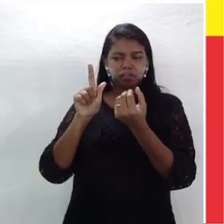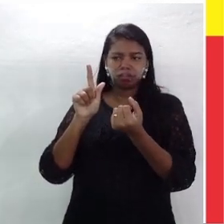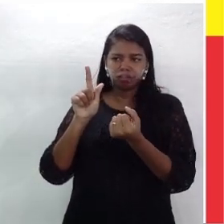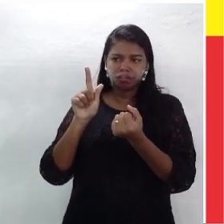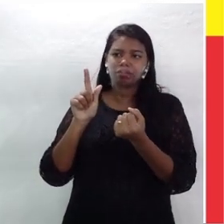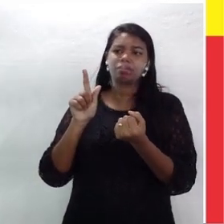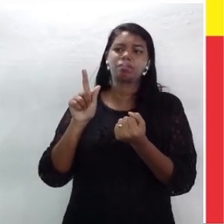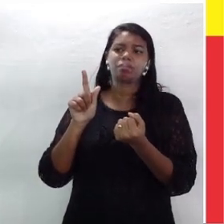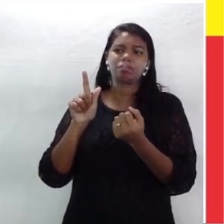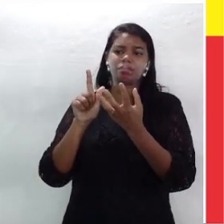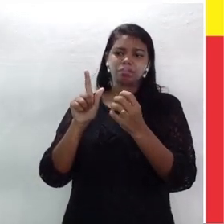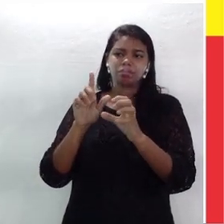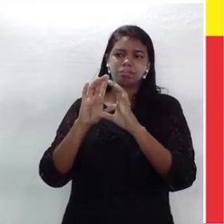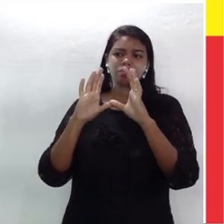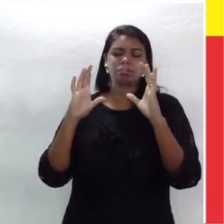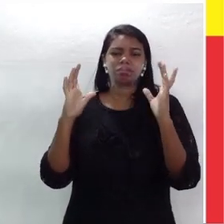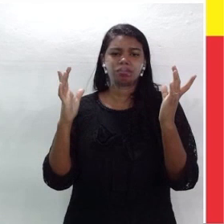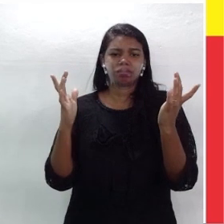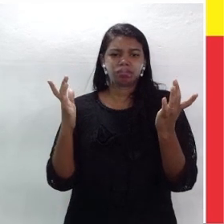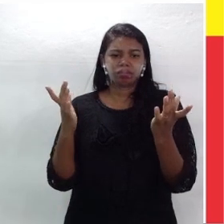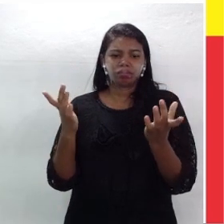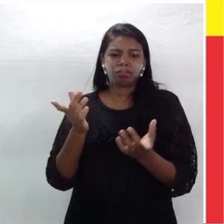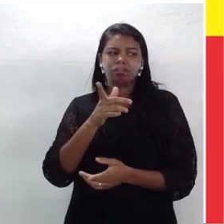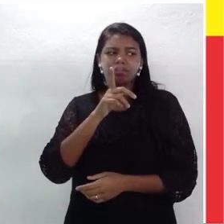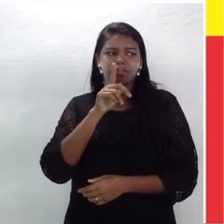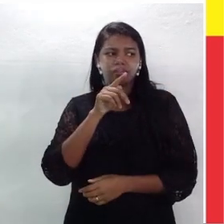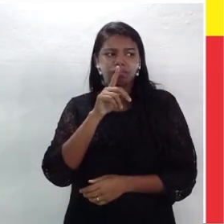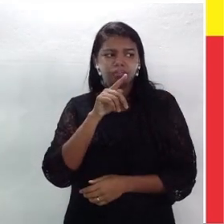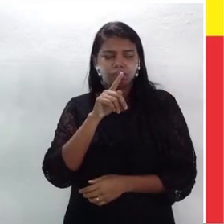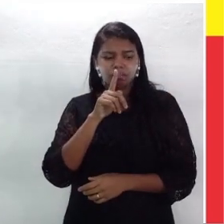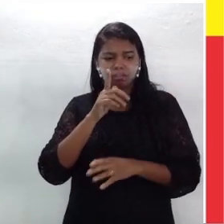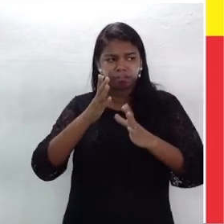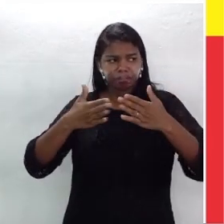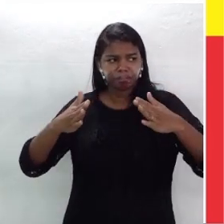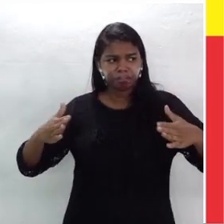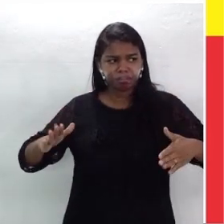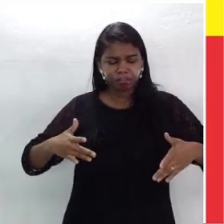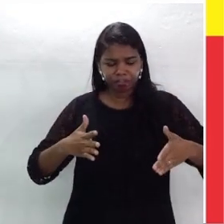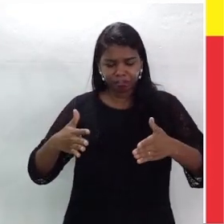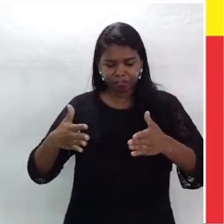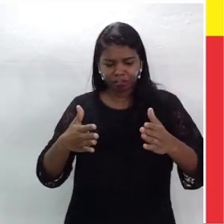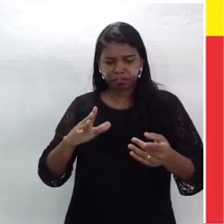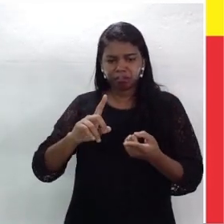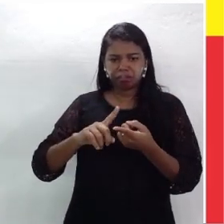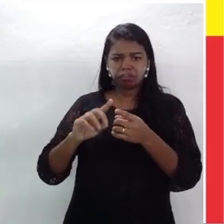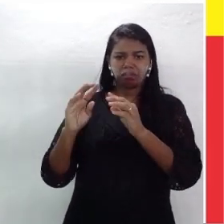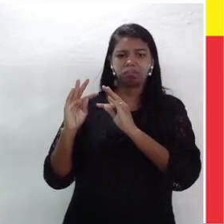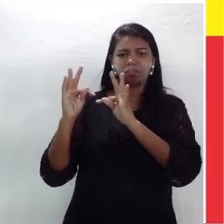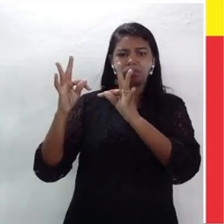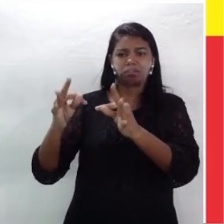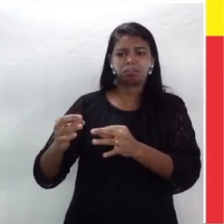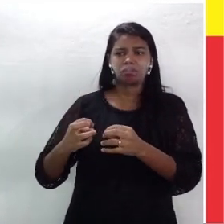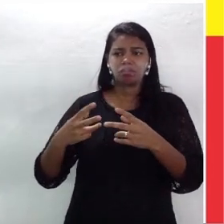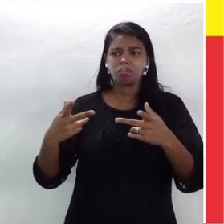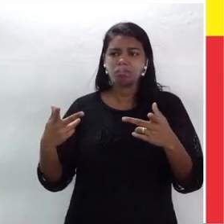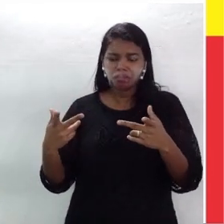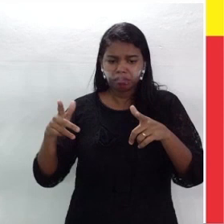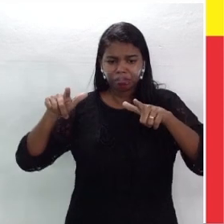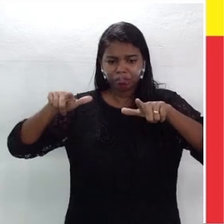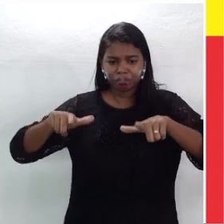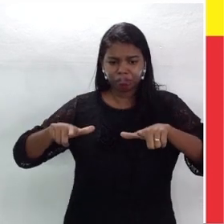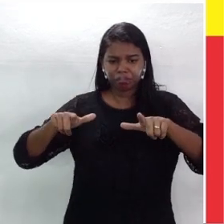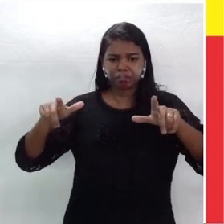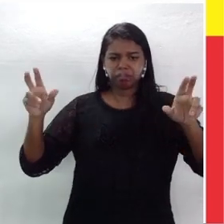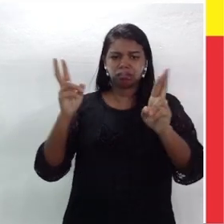atmosfera, tem a quantidade de água nos mares e nos oceanos. Então, tudo isso ocupa